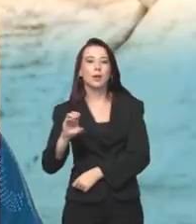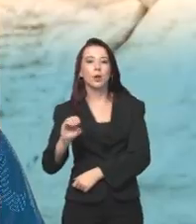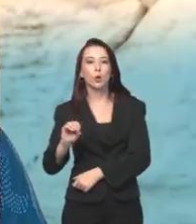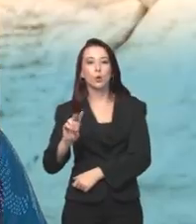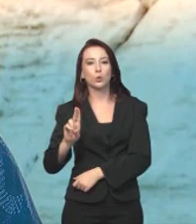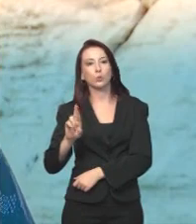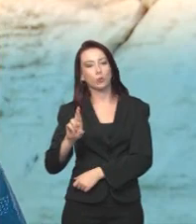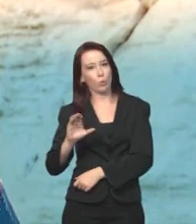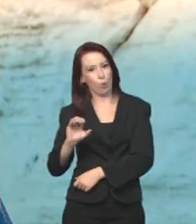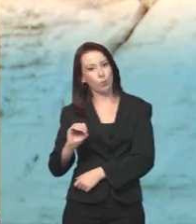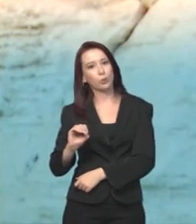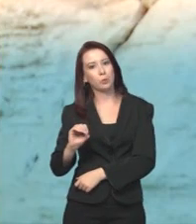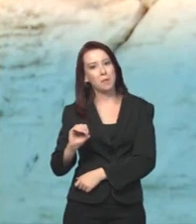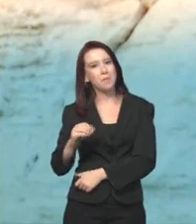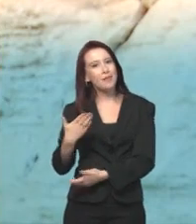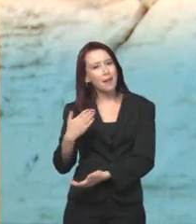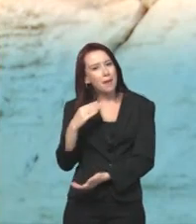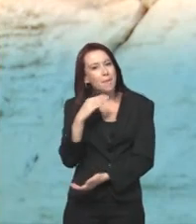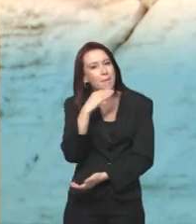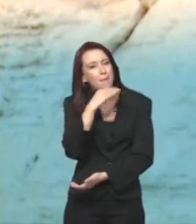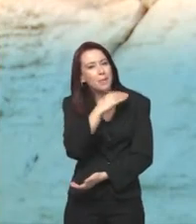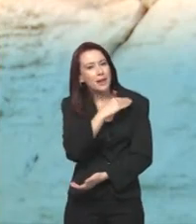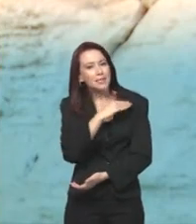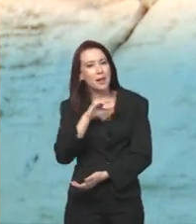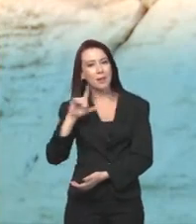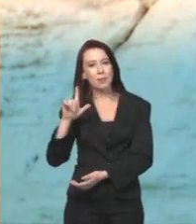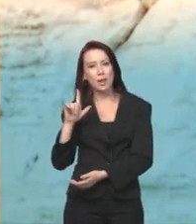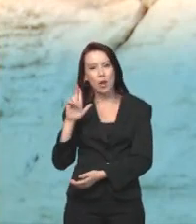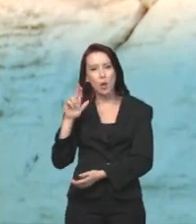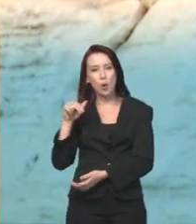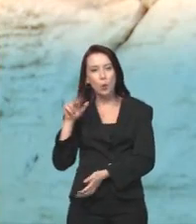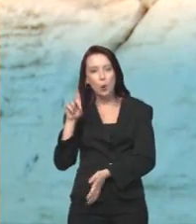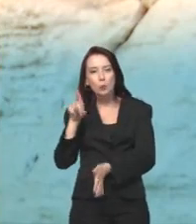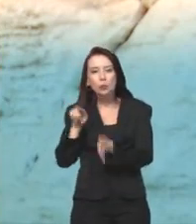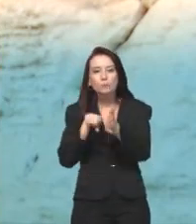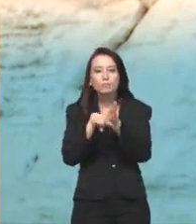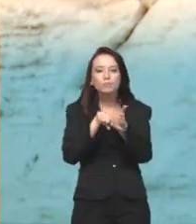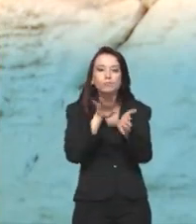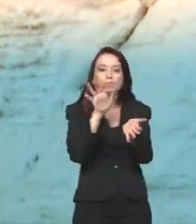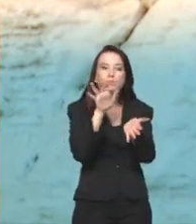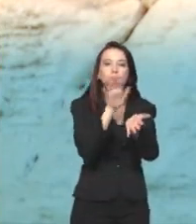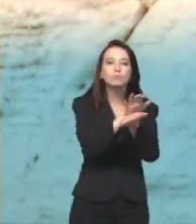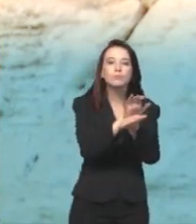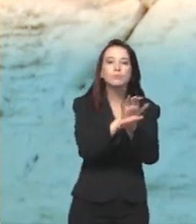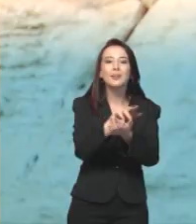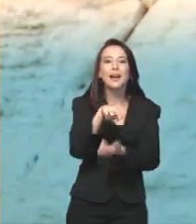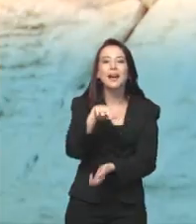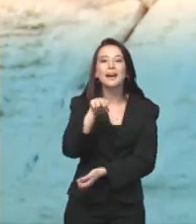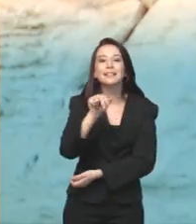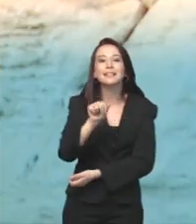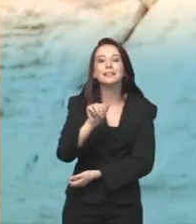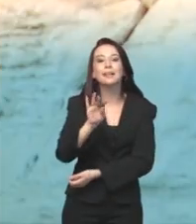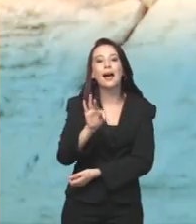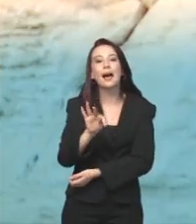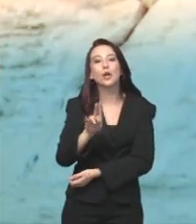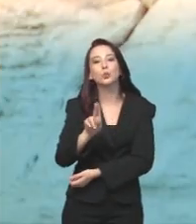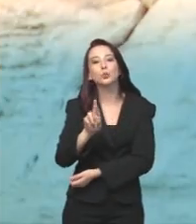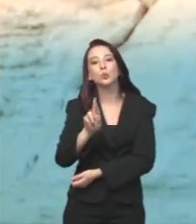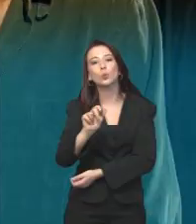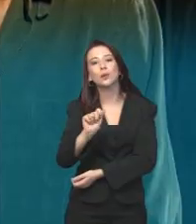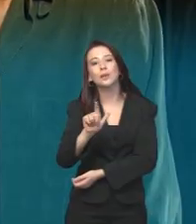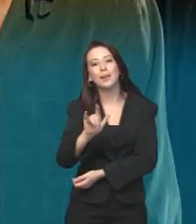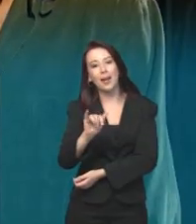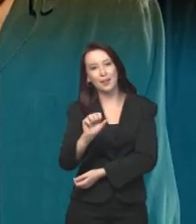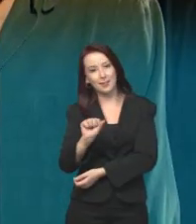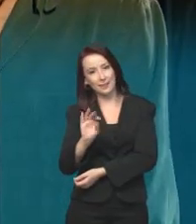condução da ciência, vemos que Lund era um naturalista, né? Ele estava integrando